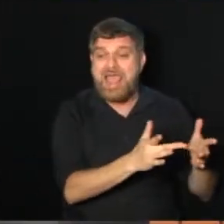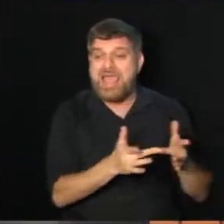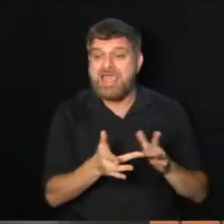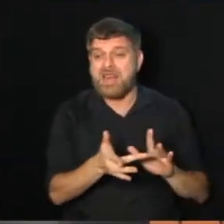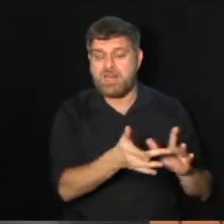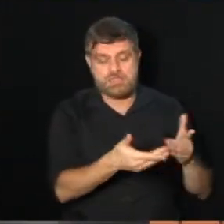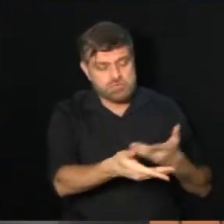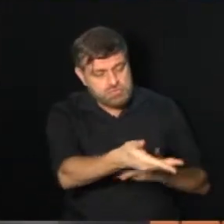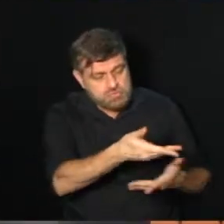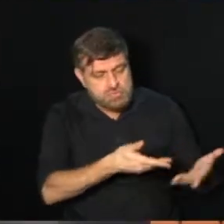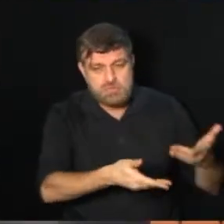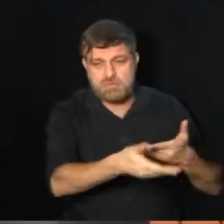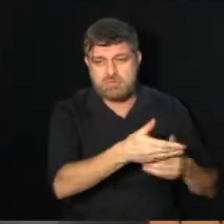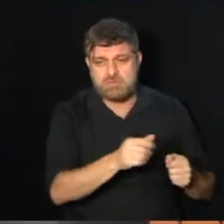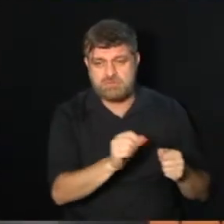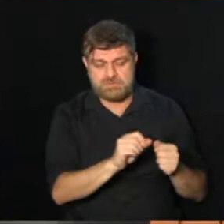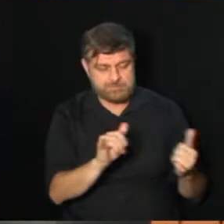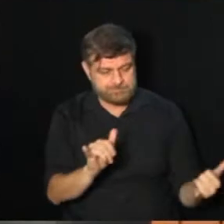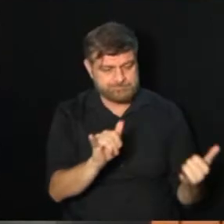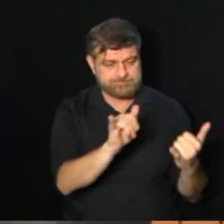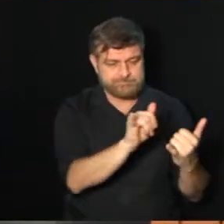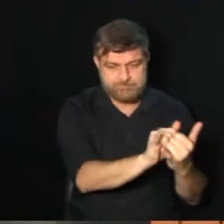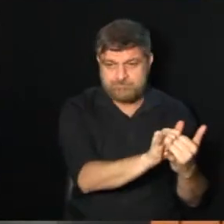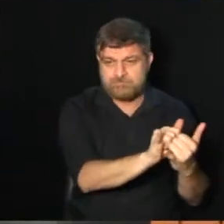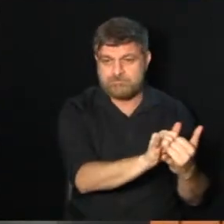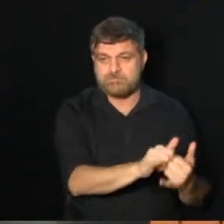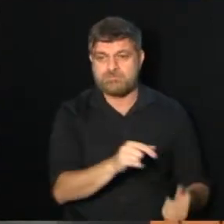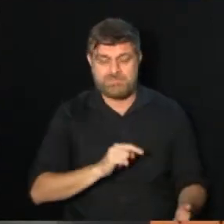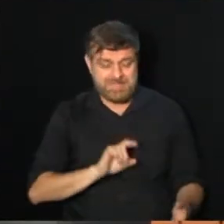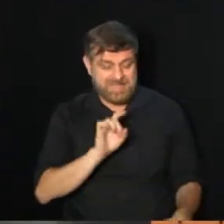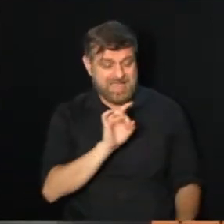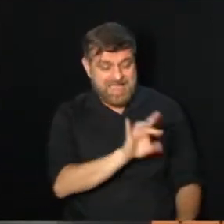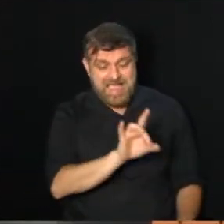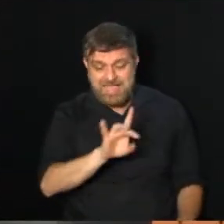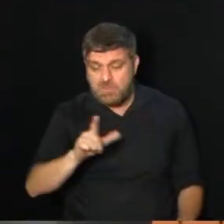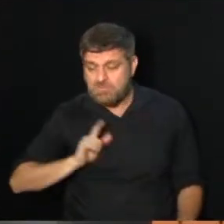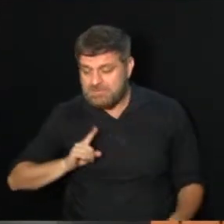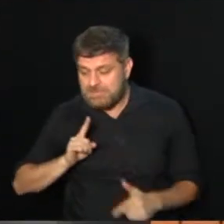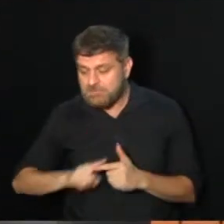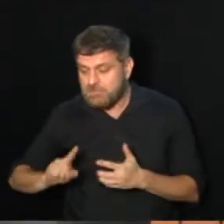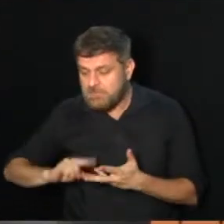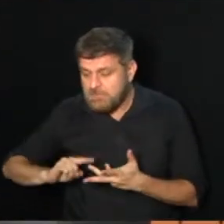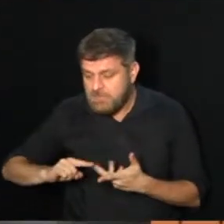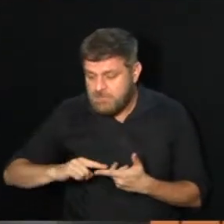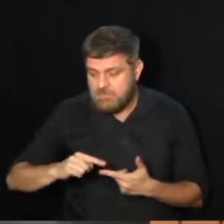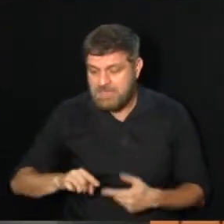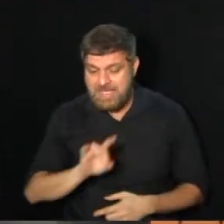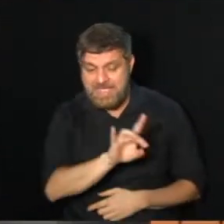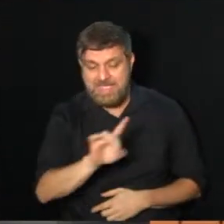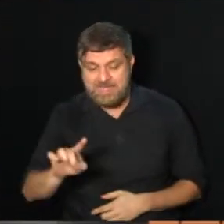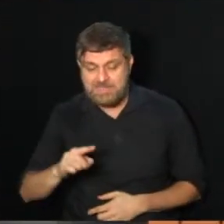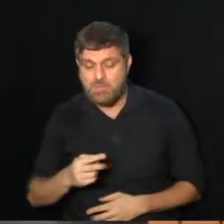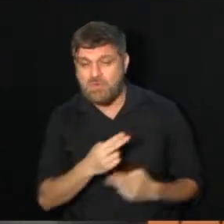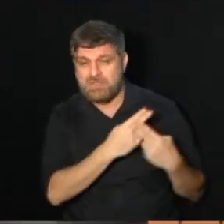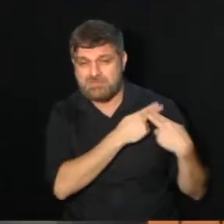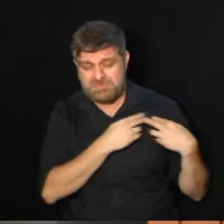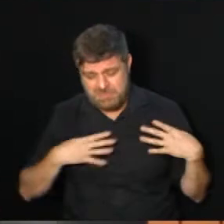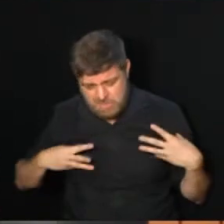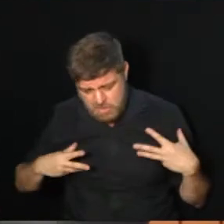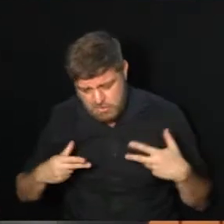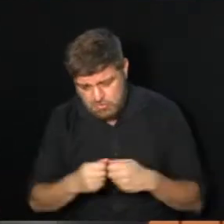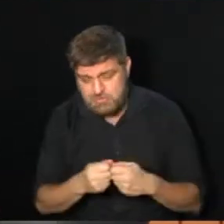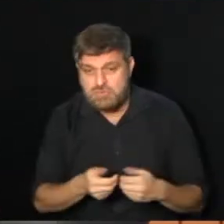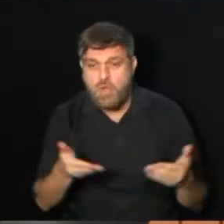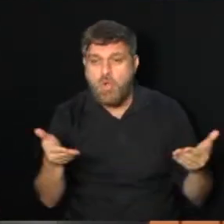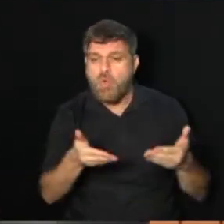no restabelecimento das relações, nas necessidades de cada um e nas responsabilidades que todos têm. No sistema